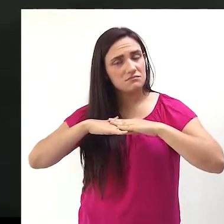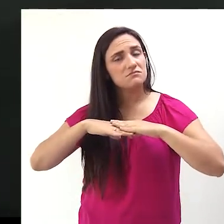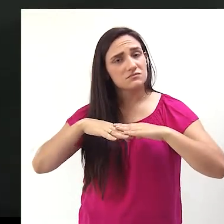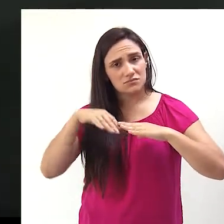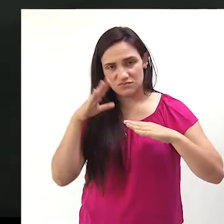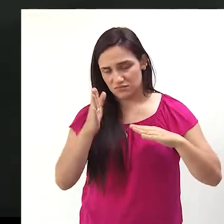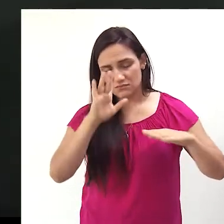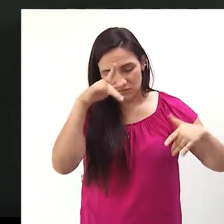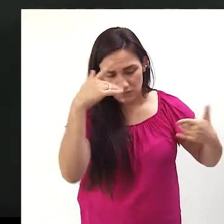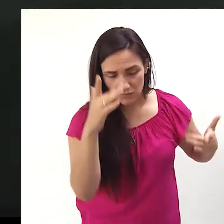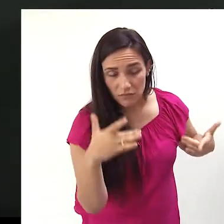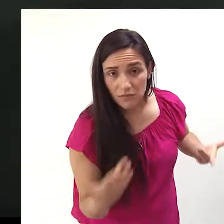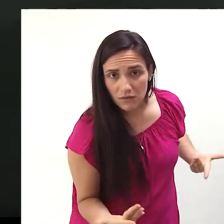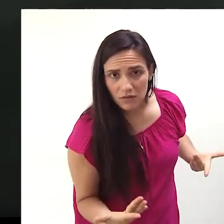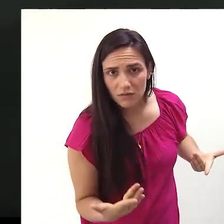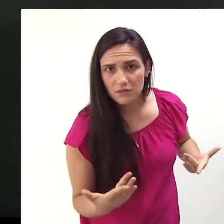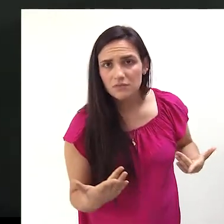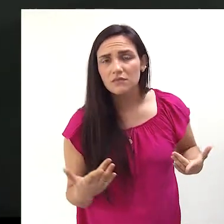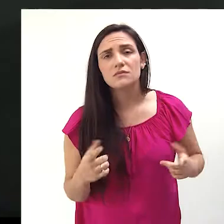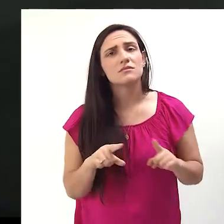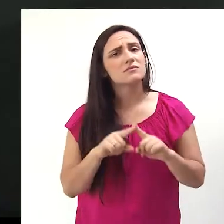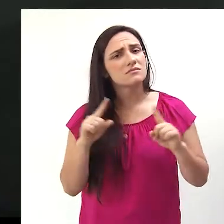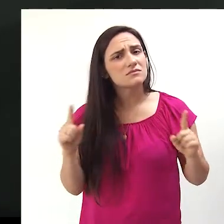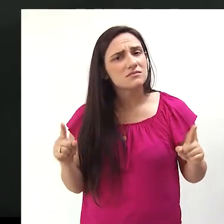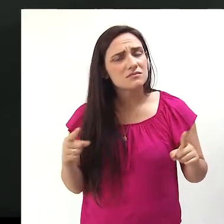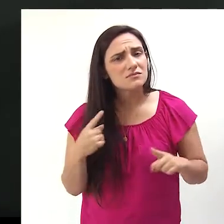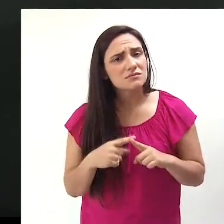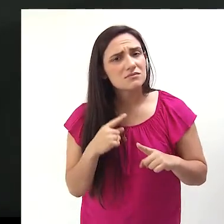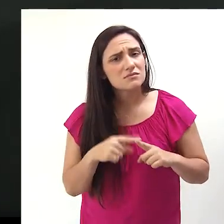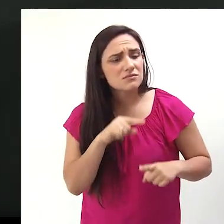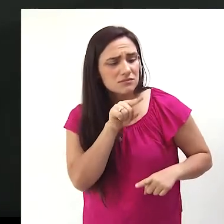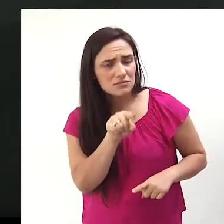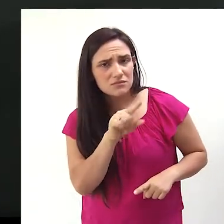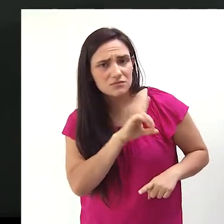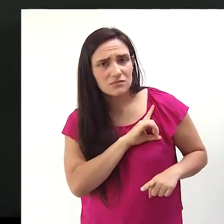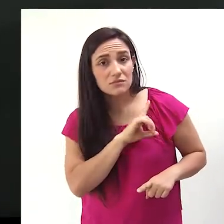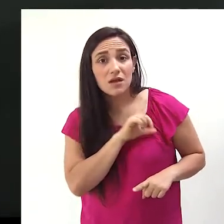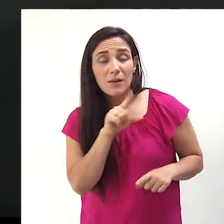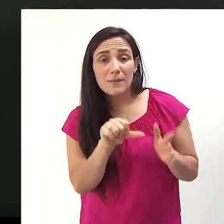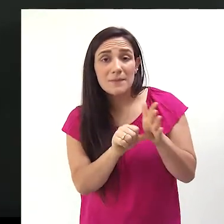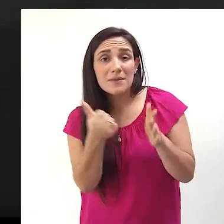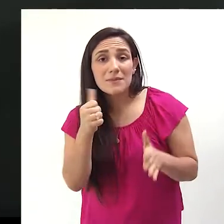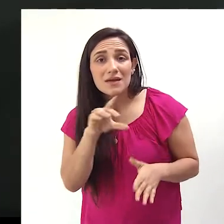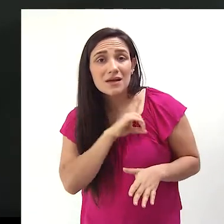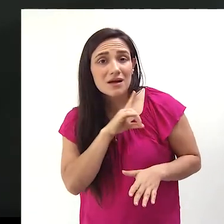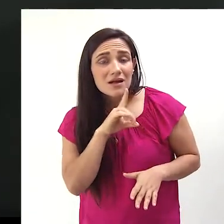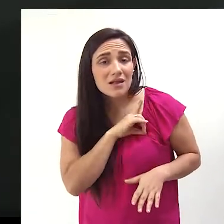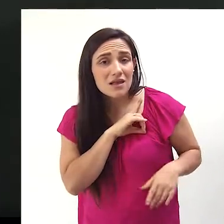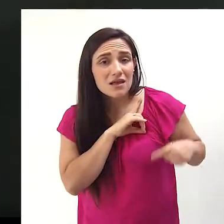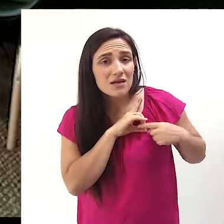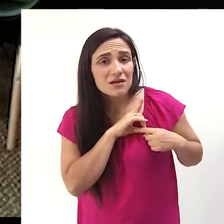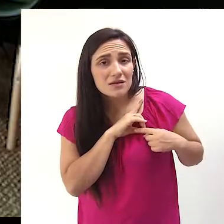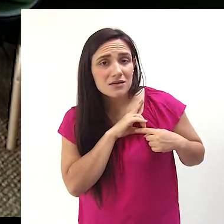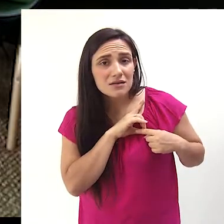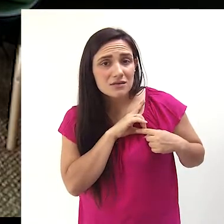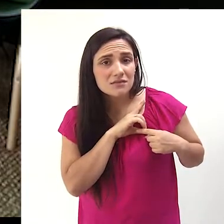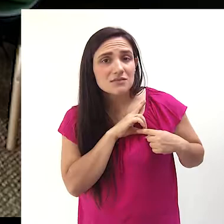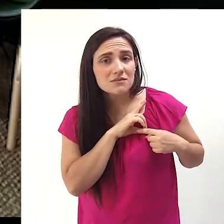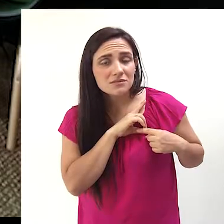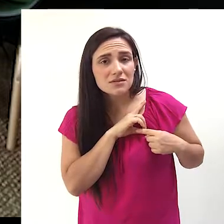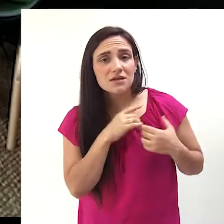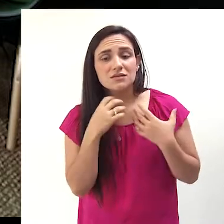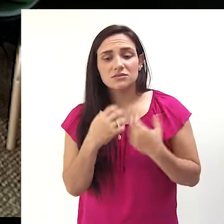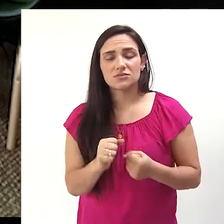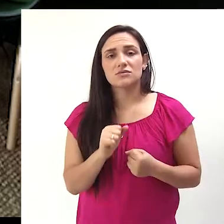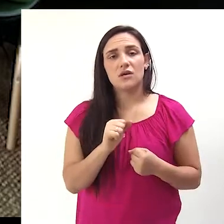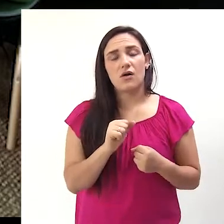si só, ele já mereceria uma homenagem. E por que a Deleagro? Porque ele foi o primeiro delegado